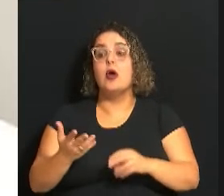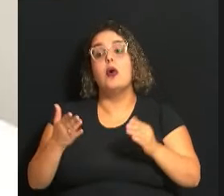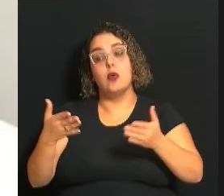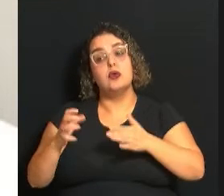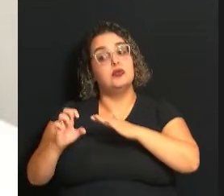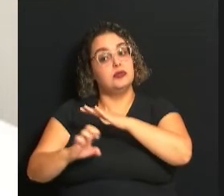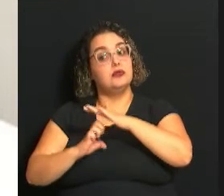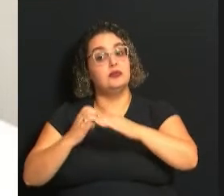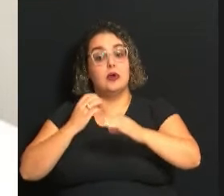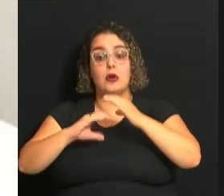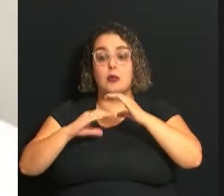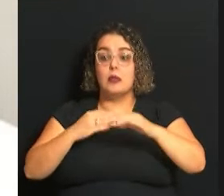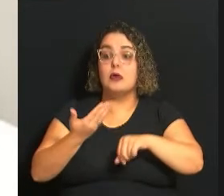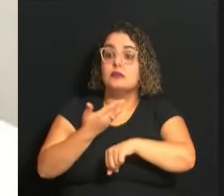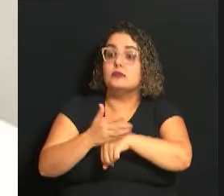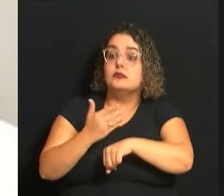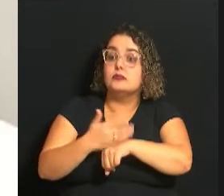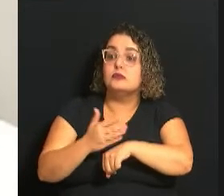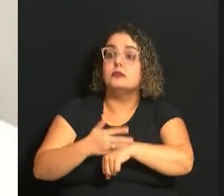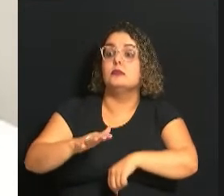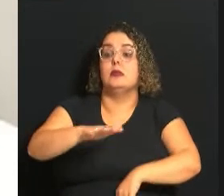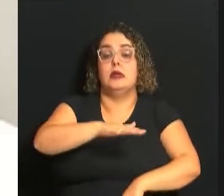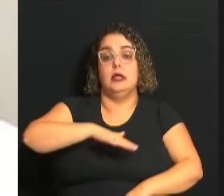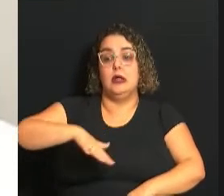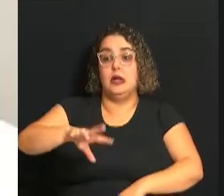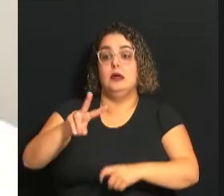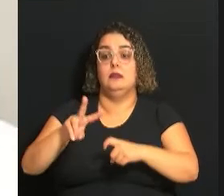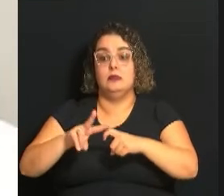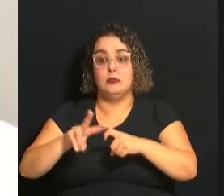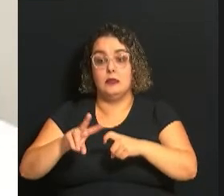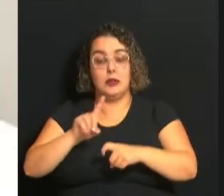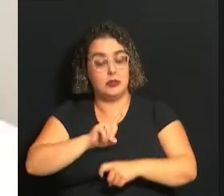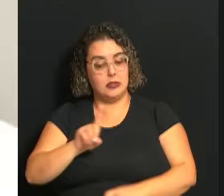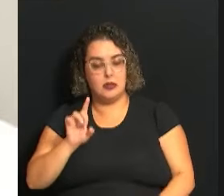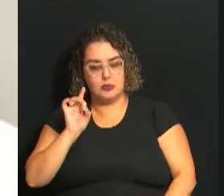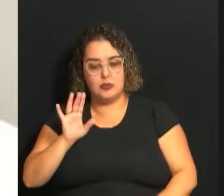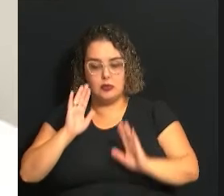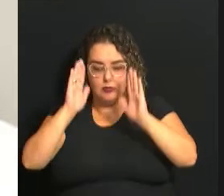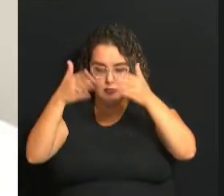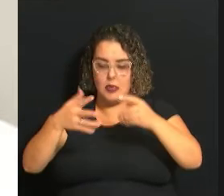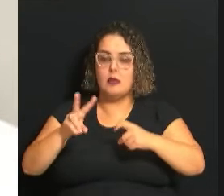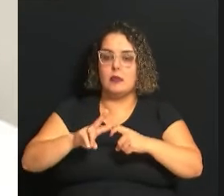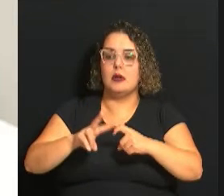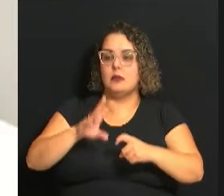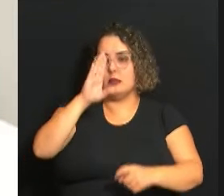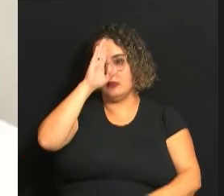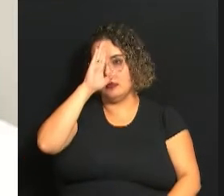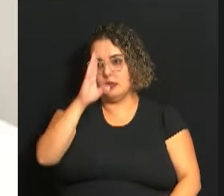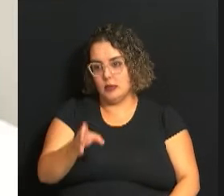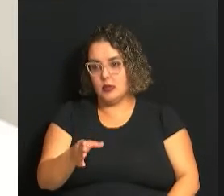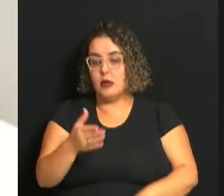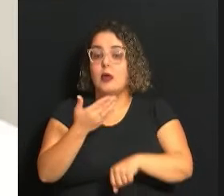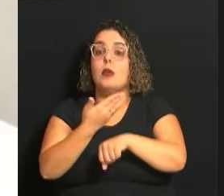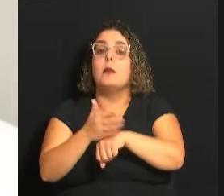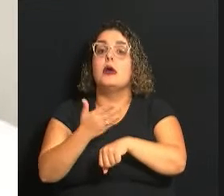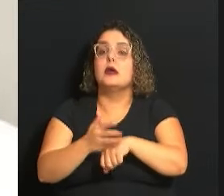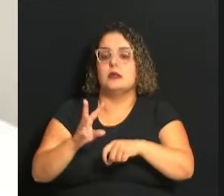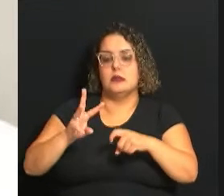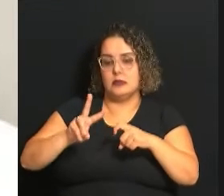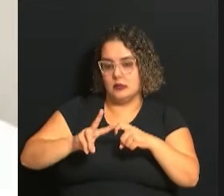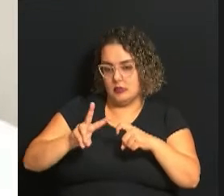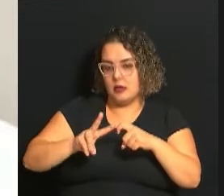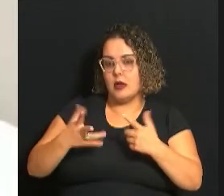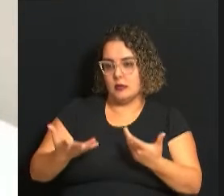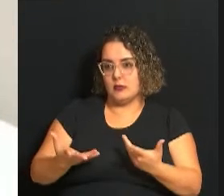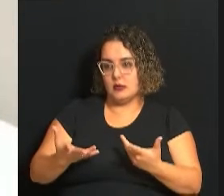comunicação e treinamento para o mercado veterinário, não exclusivamente ao mercado veterinário, mas principalmente para treinar médicos veterinários. Eu acho que Deus